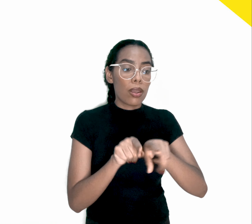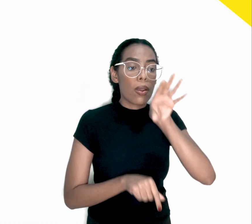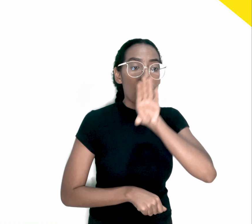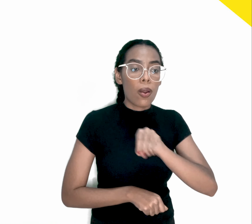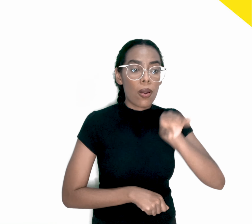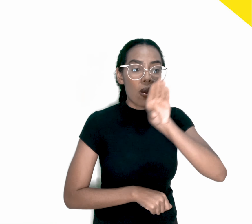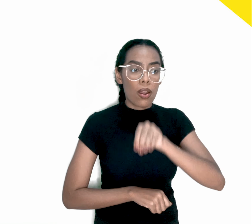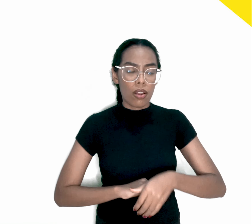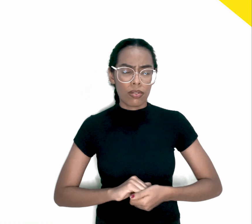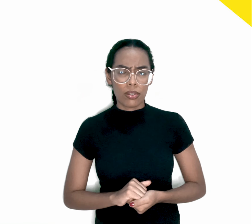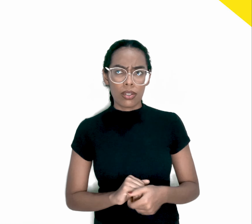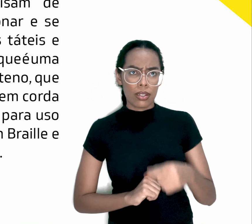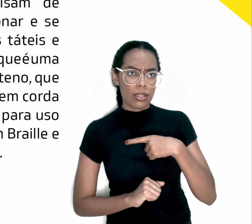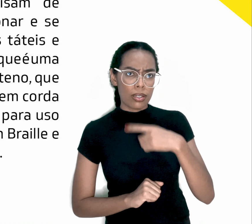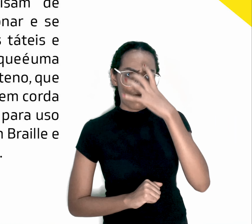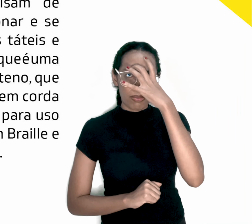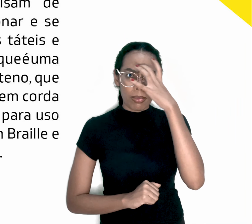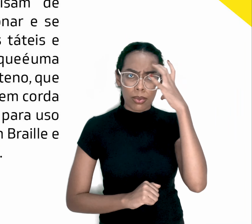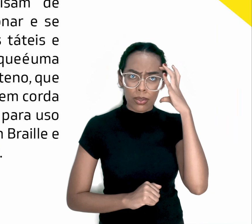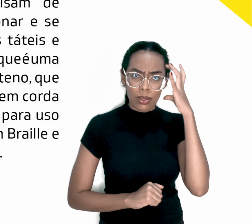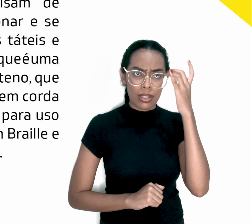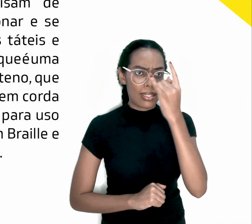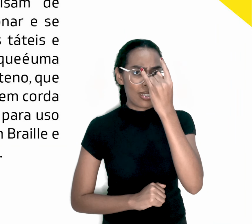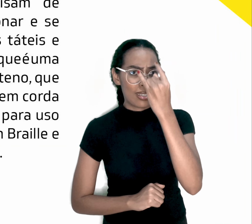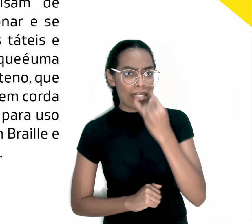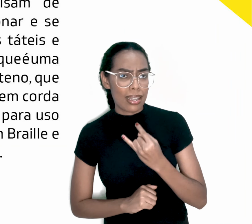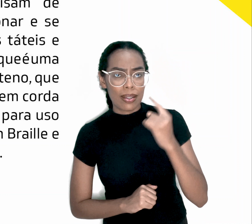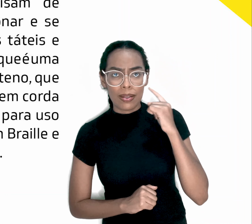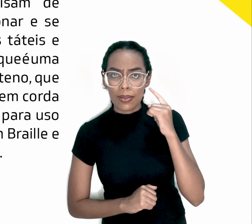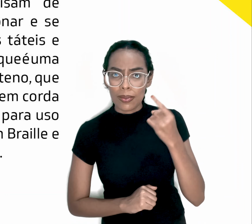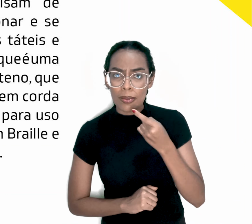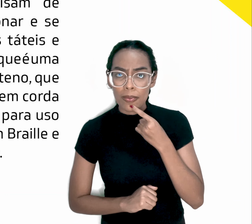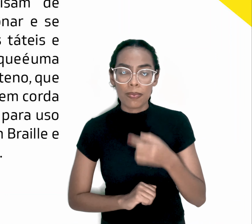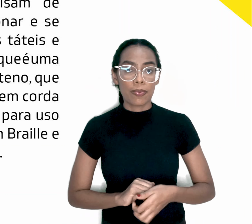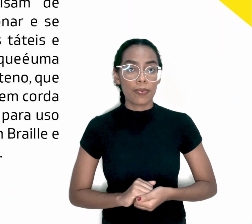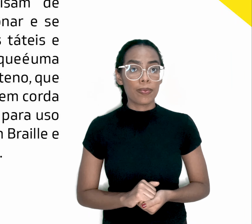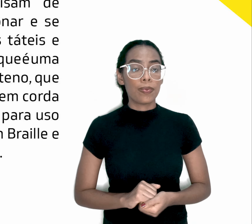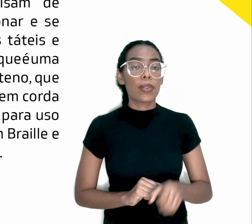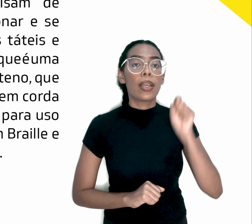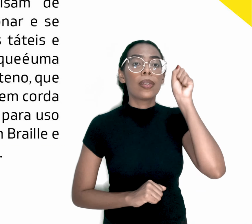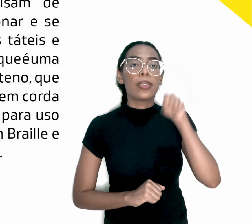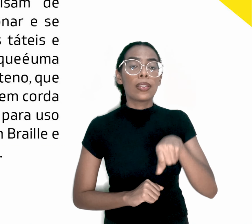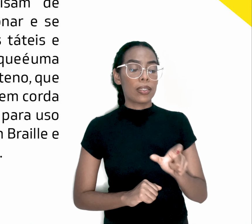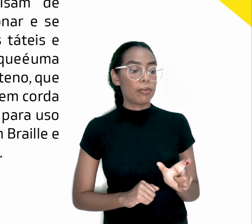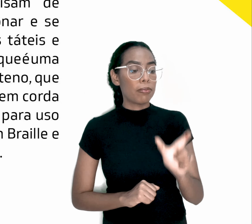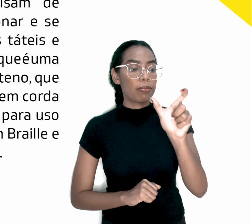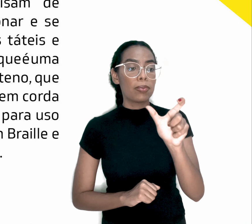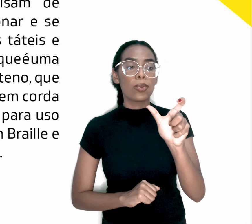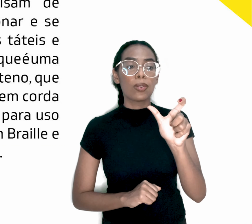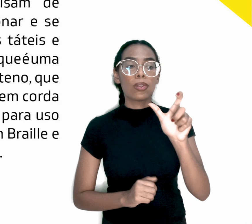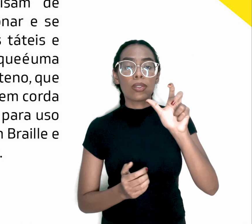auditivos, entre outros Existem pessoas cegas e surdas? Sim, o termo correto para se